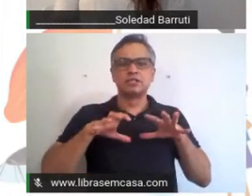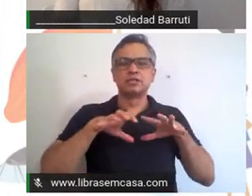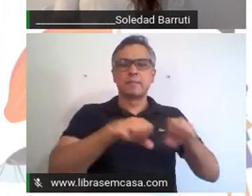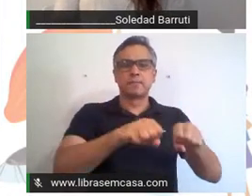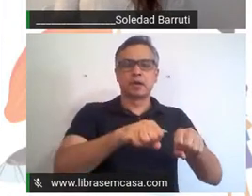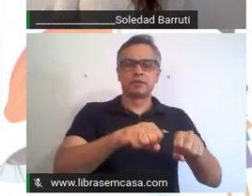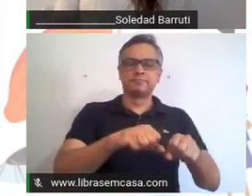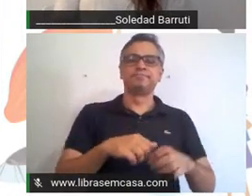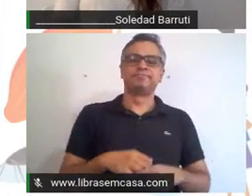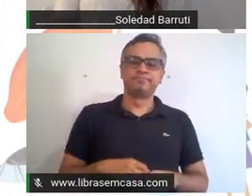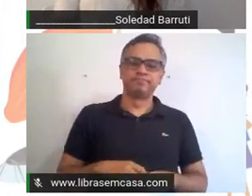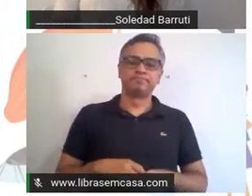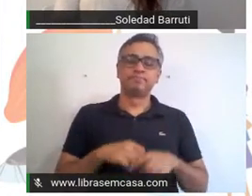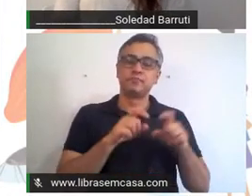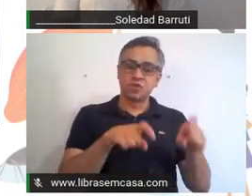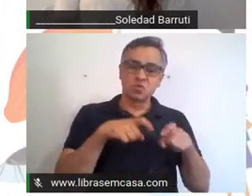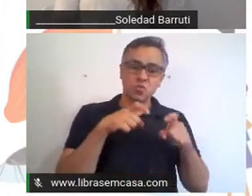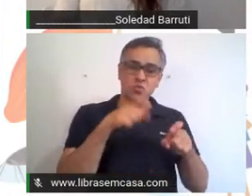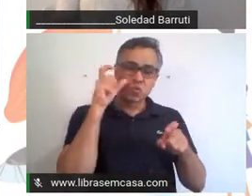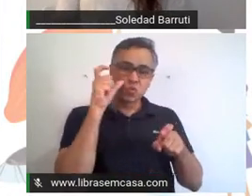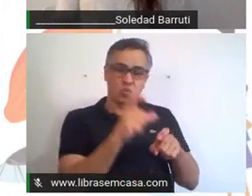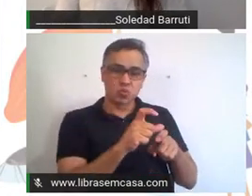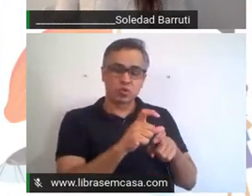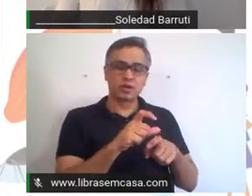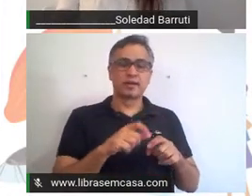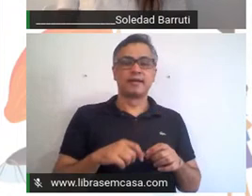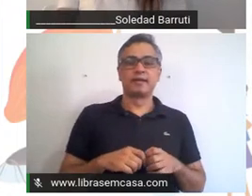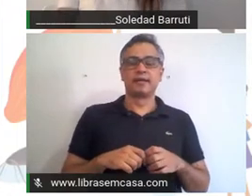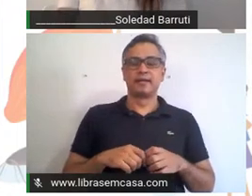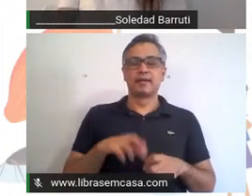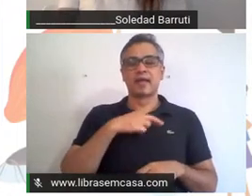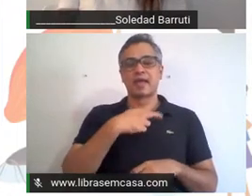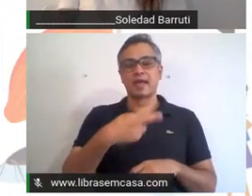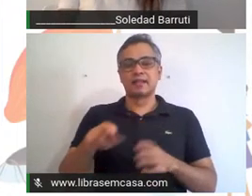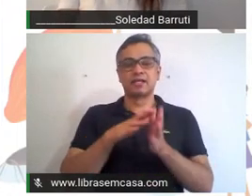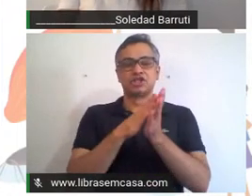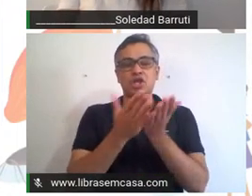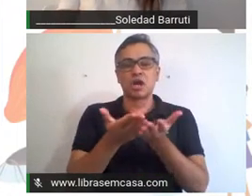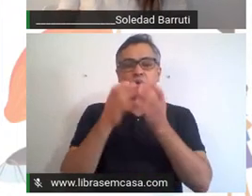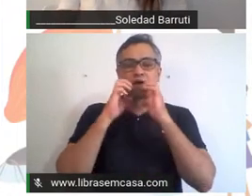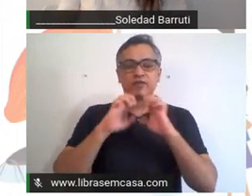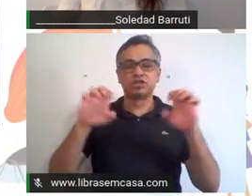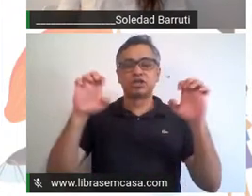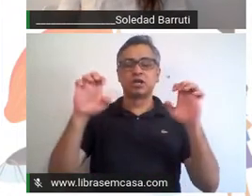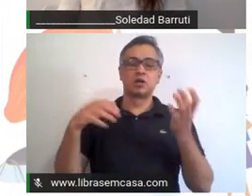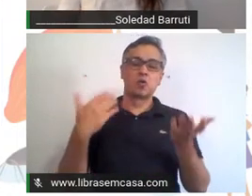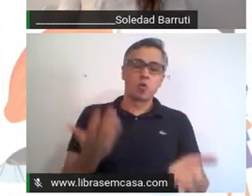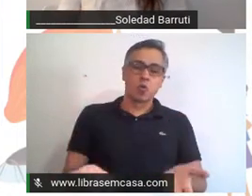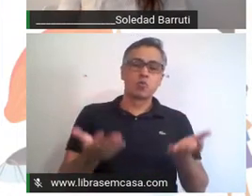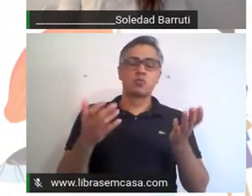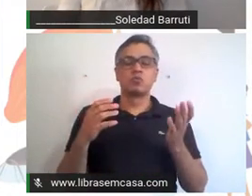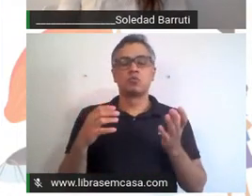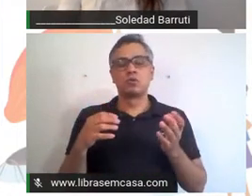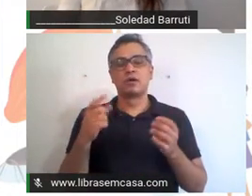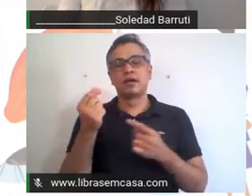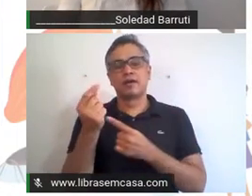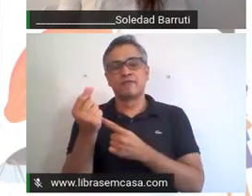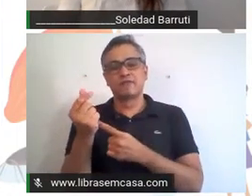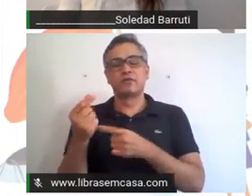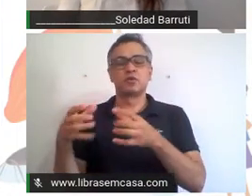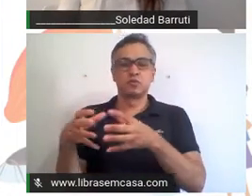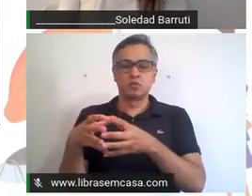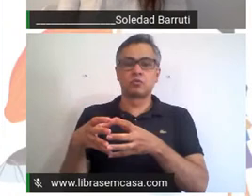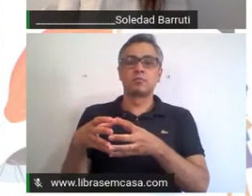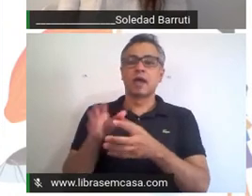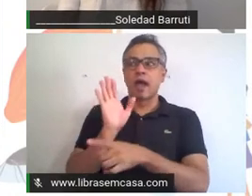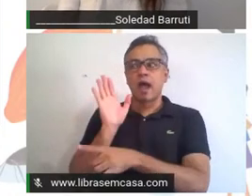sejam ruralistas, sejam evangélicos, sejam setor financeiro, cujas campanhas